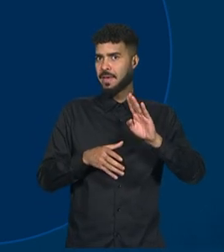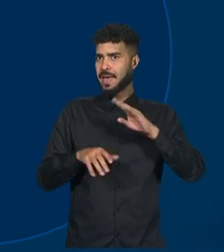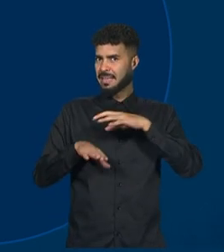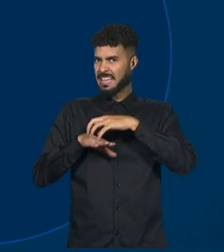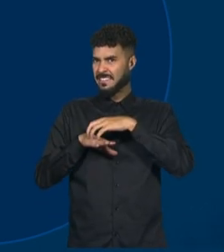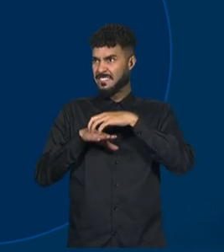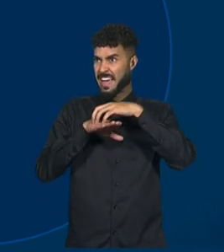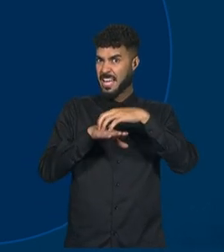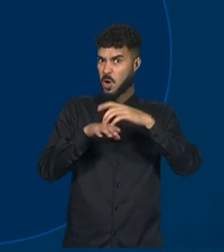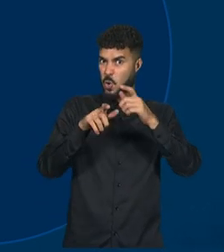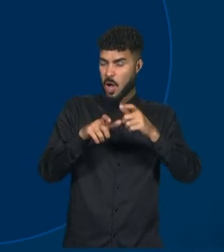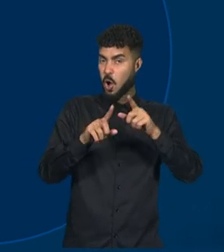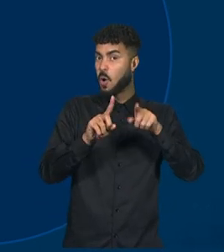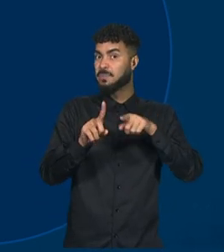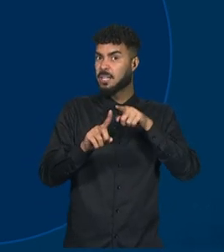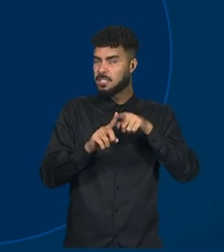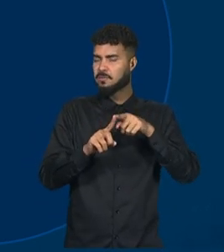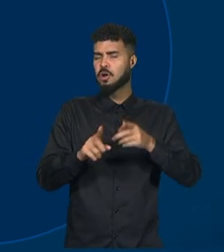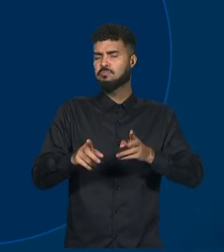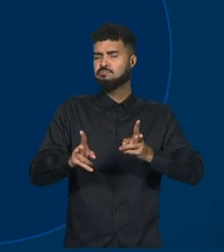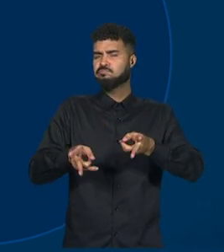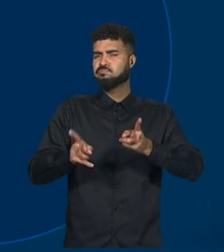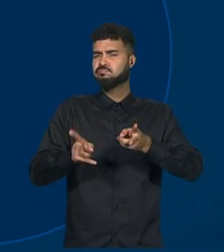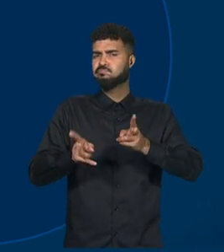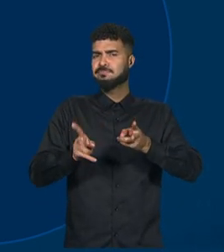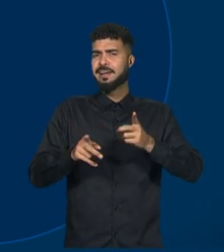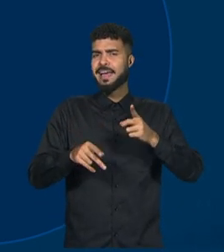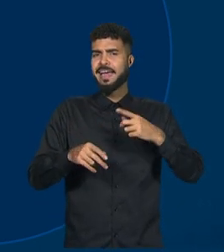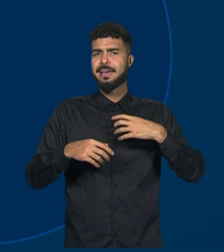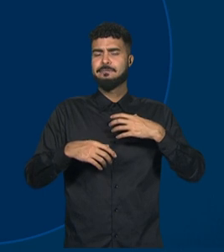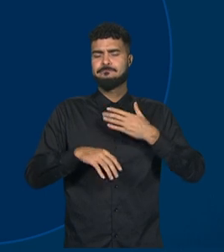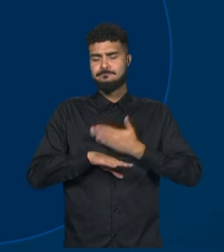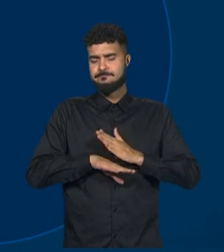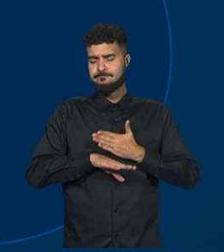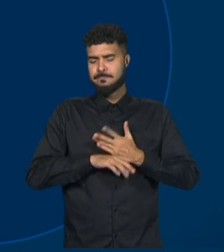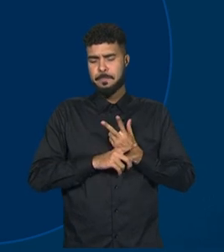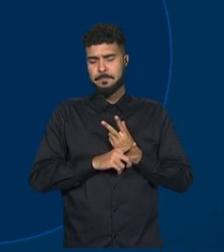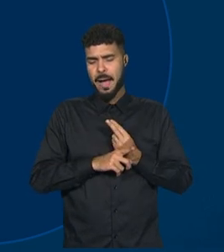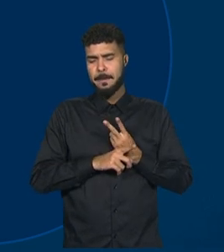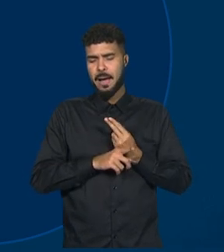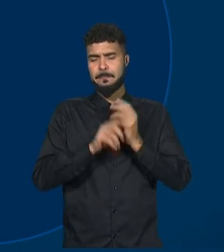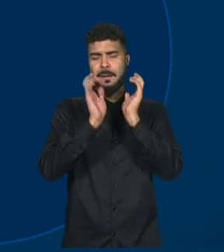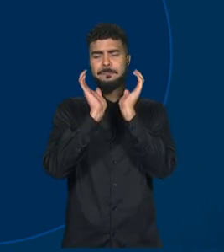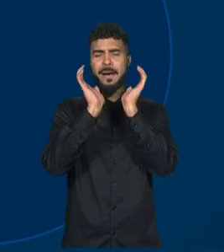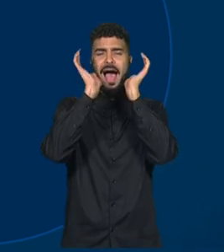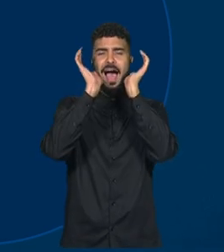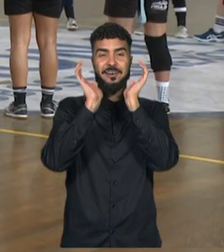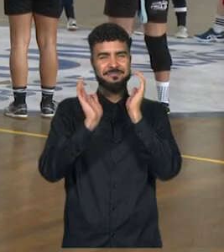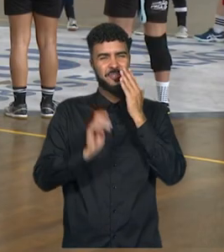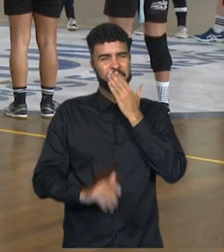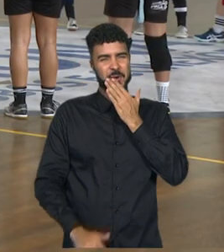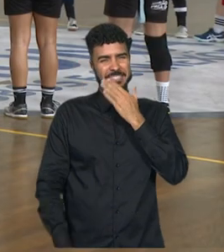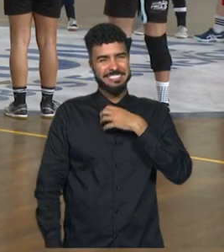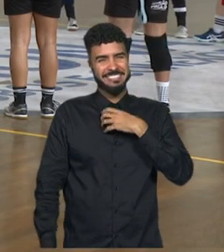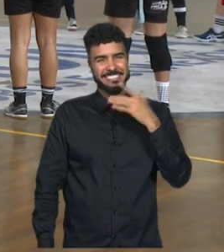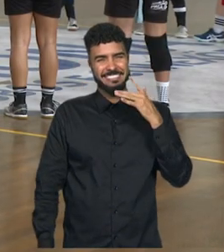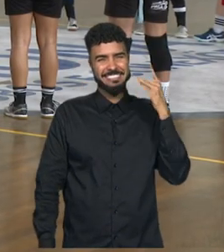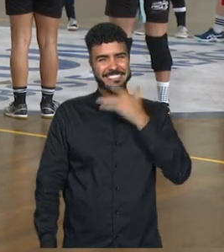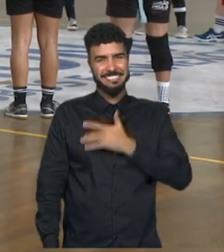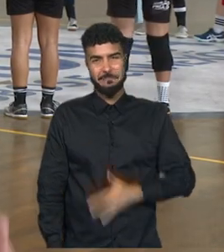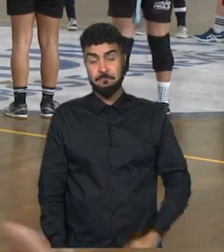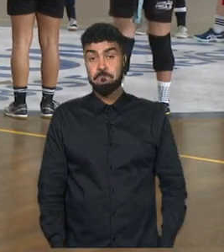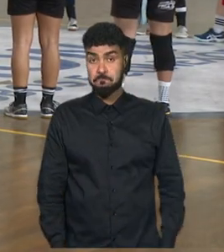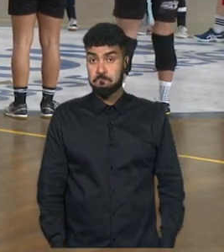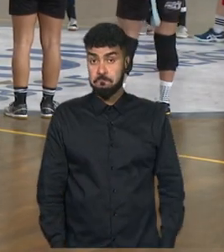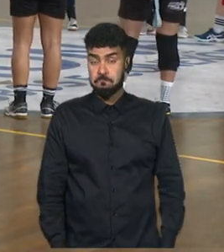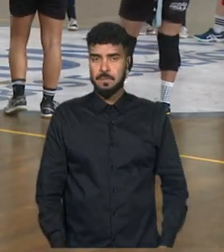um objetivo: manter a doce rotina de levantar taças. Encontro de